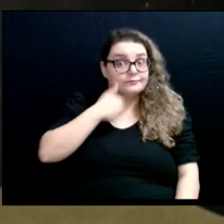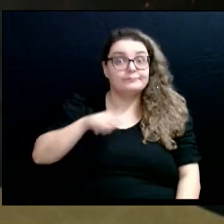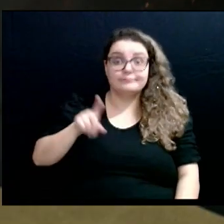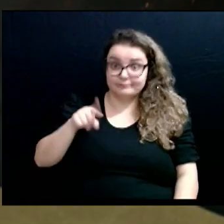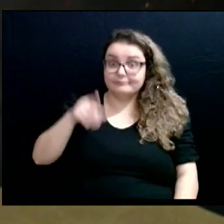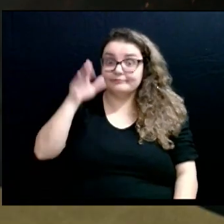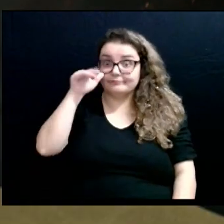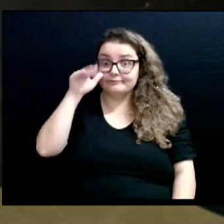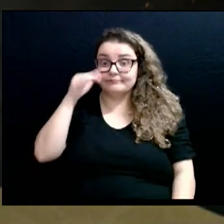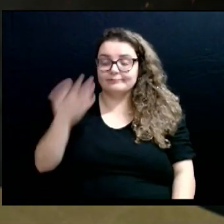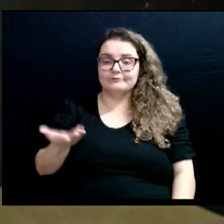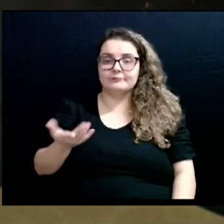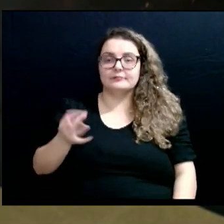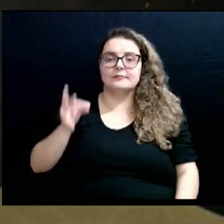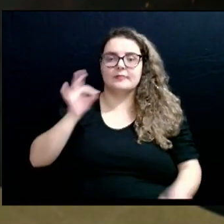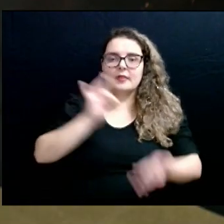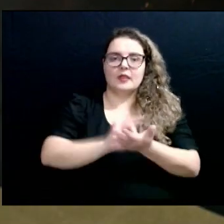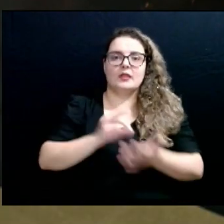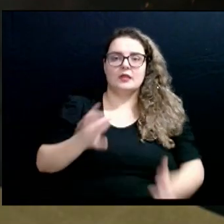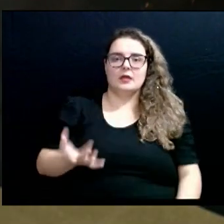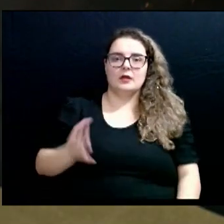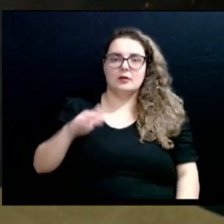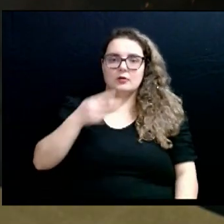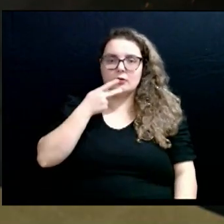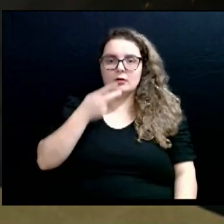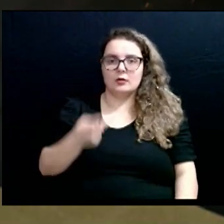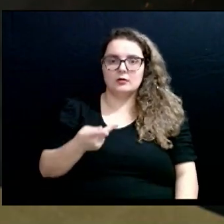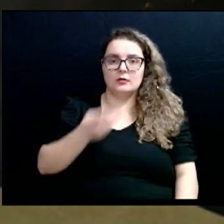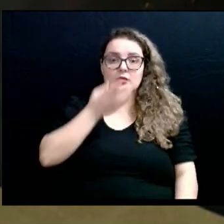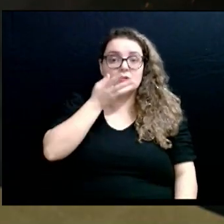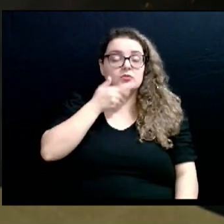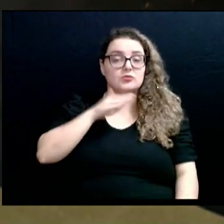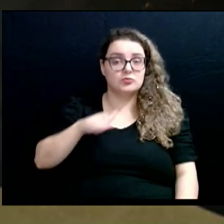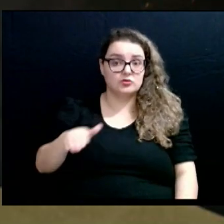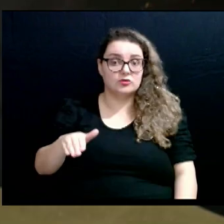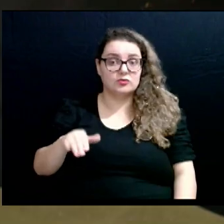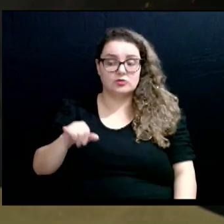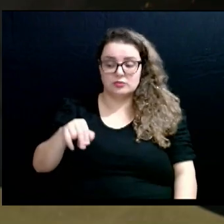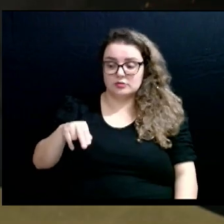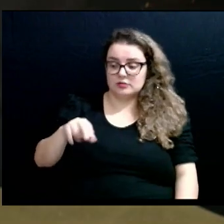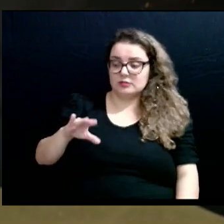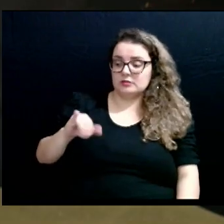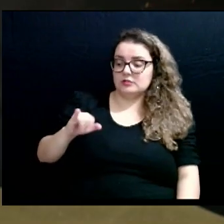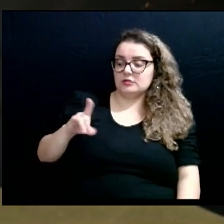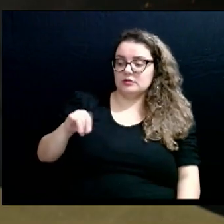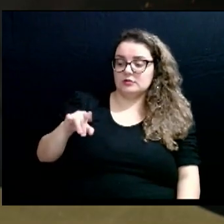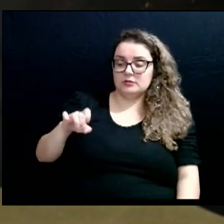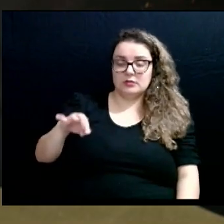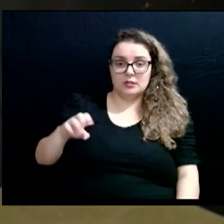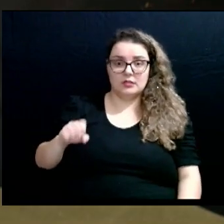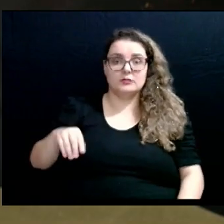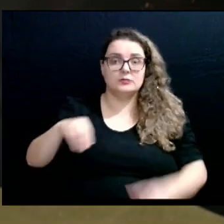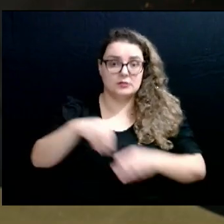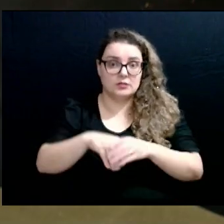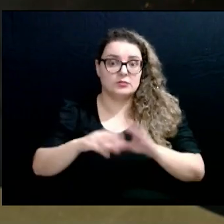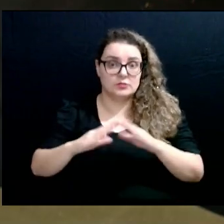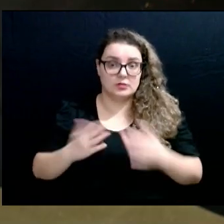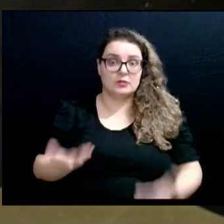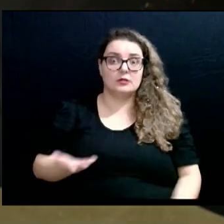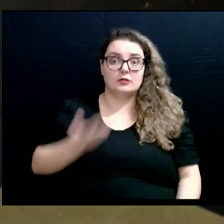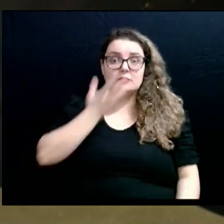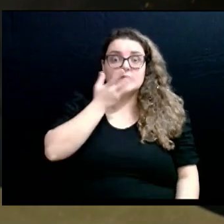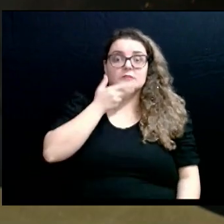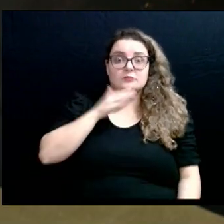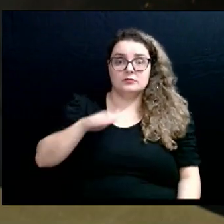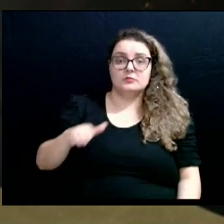na verdade, assim, quando a gente fala de crianças e incidentes, domésticos, a criança ela